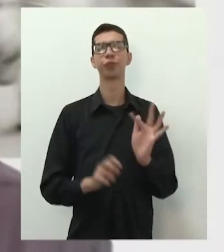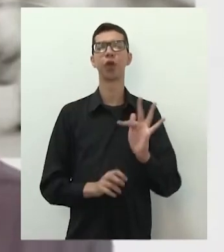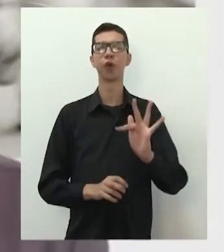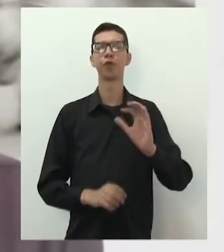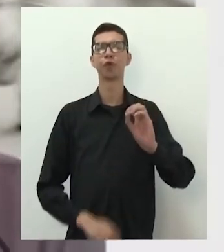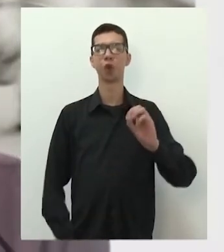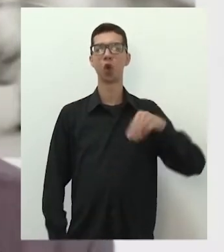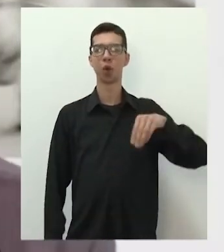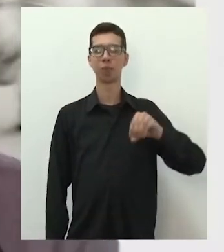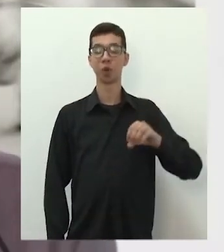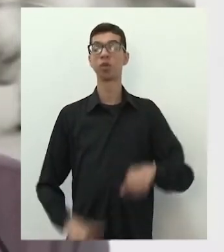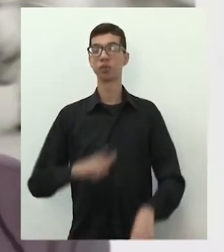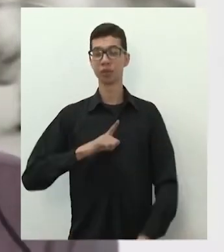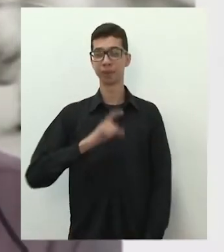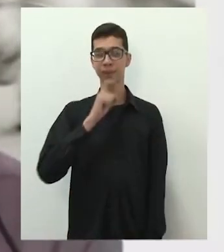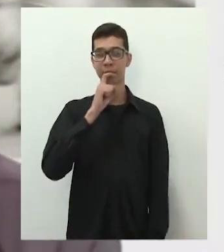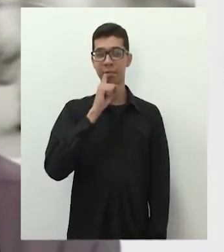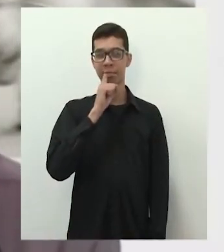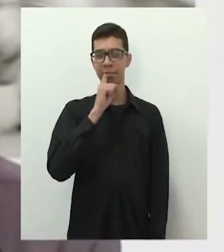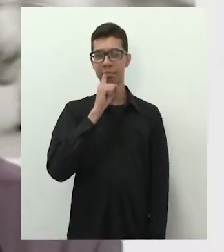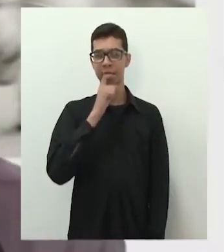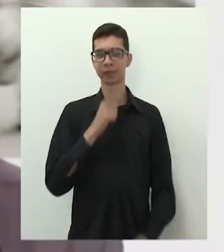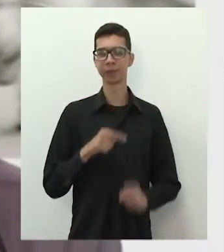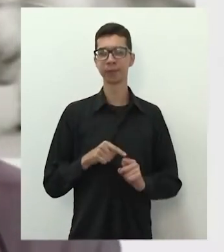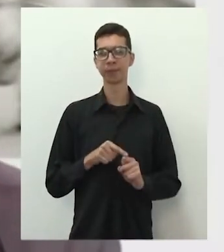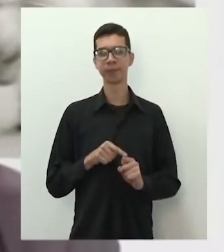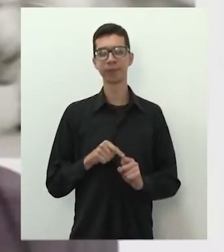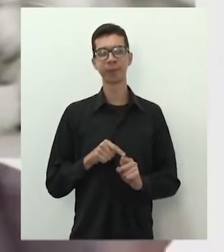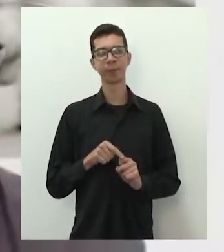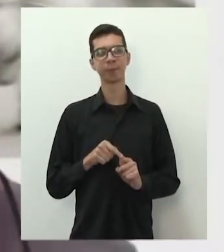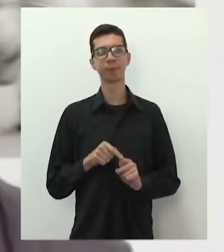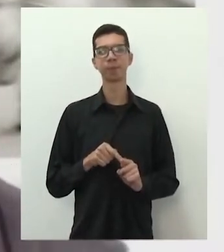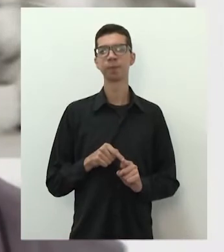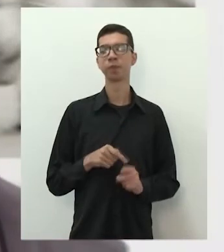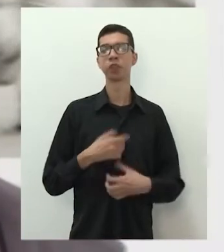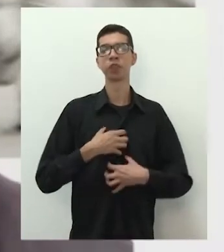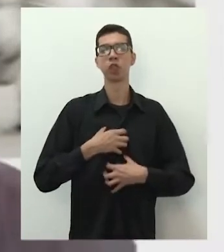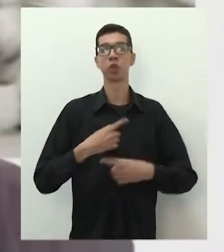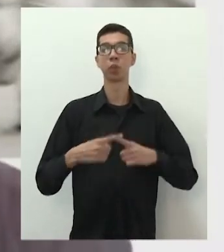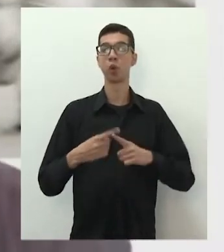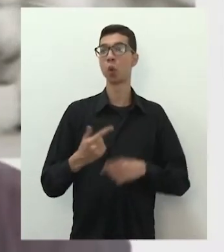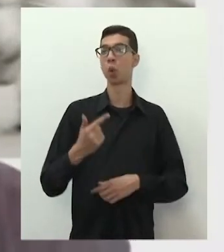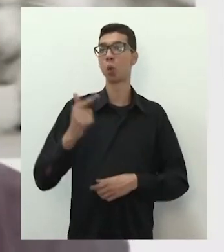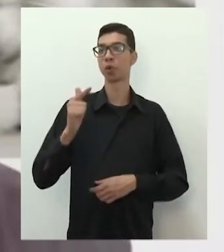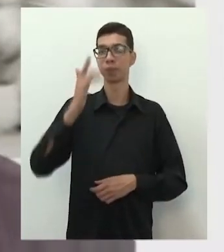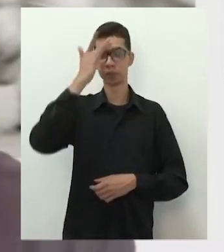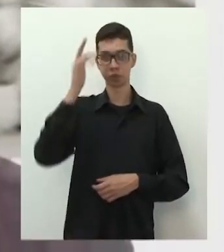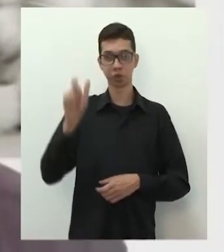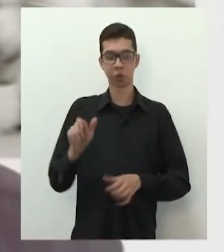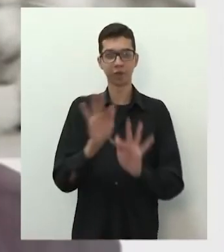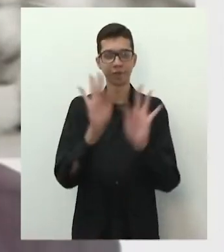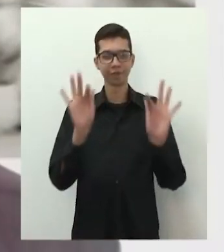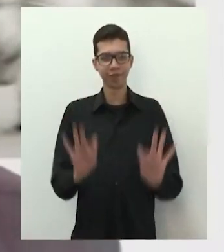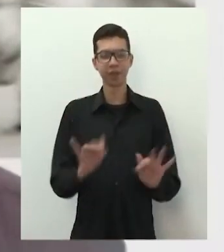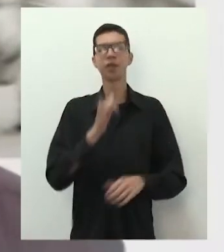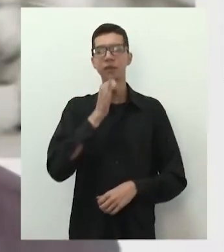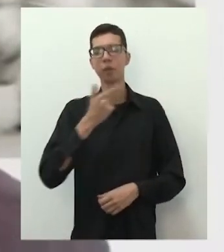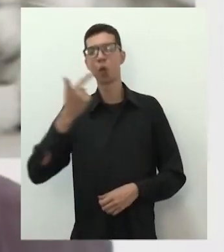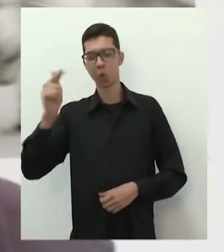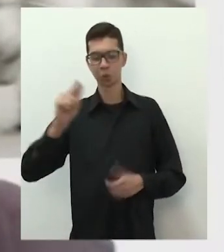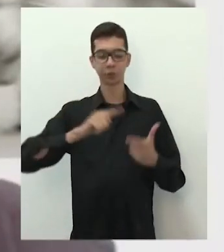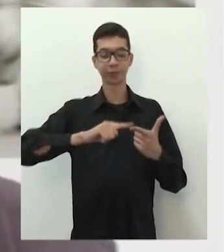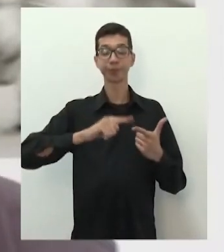que é simplesinho, e ela olha o resort que a Tânia tá, e o problema não é, repito, não é ela olhar o resort que a Tânia está, é que ela